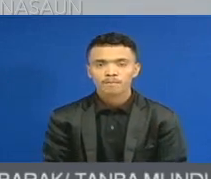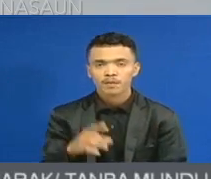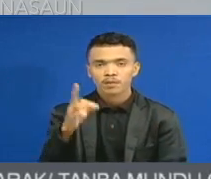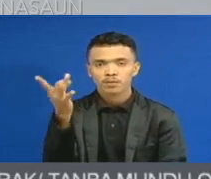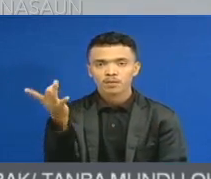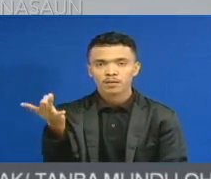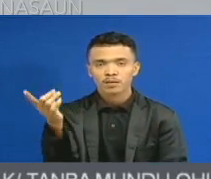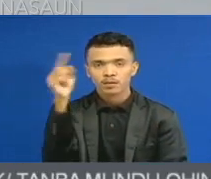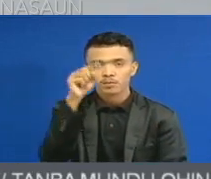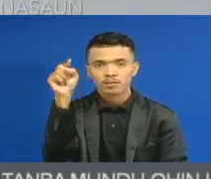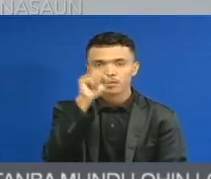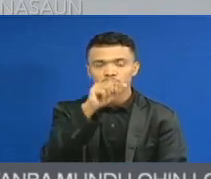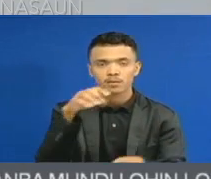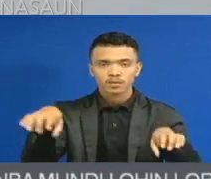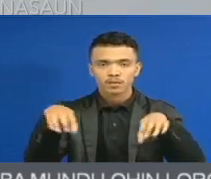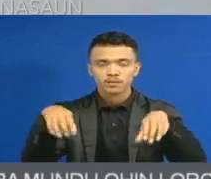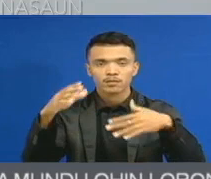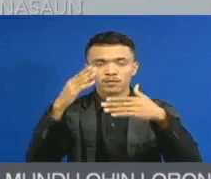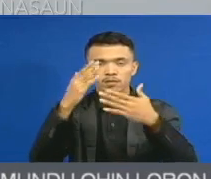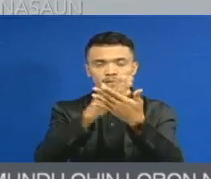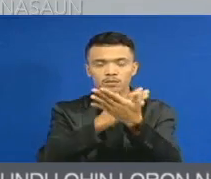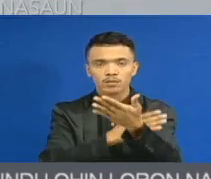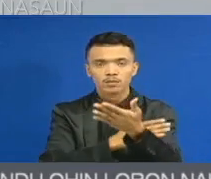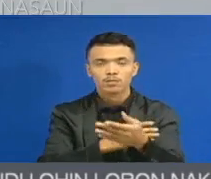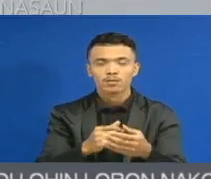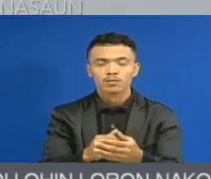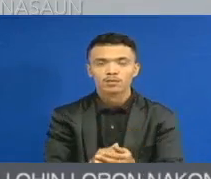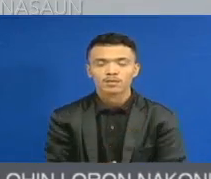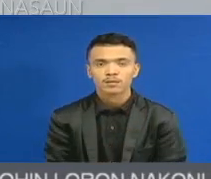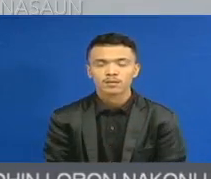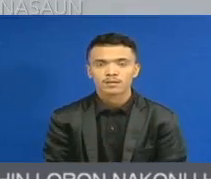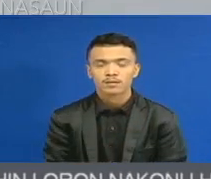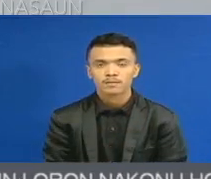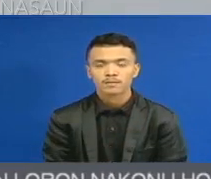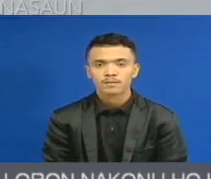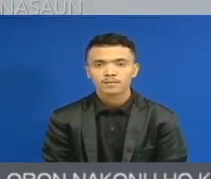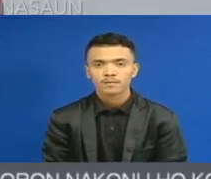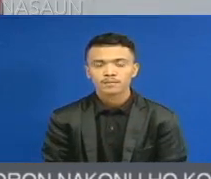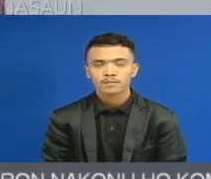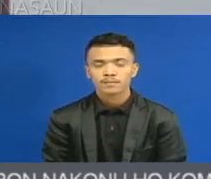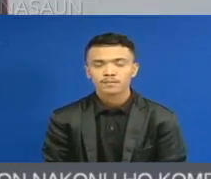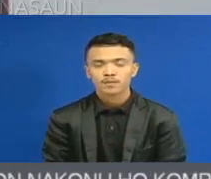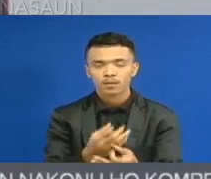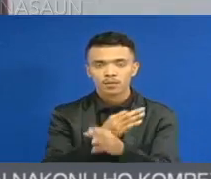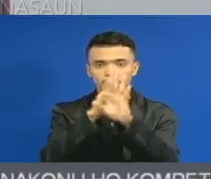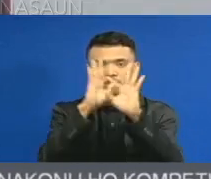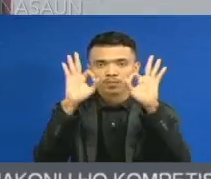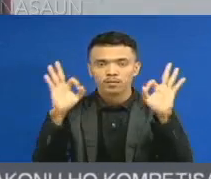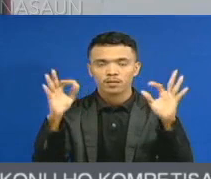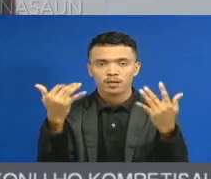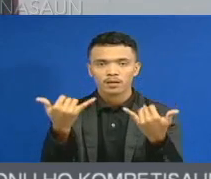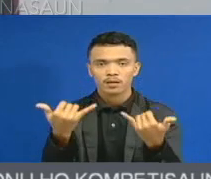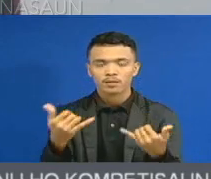80% não quer dizer serviço estrutura, para zinco, não sei, para cocem, para não rotona, agora é